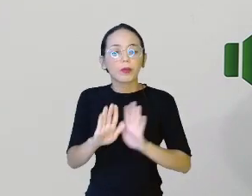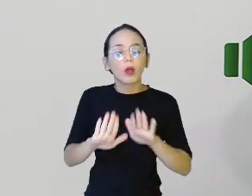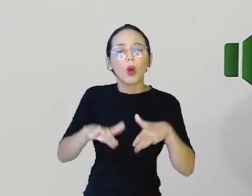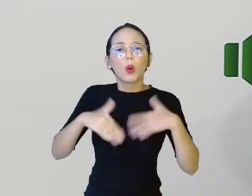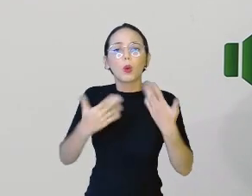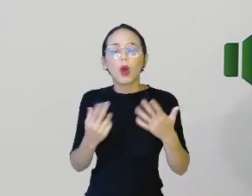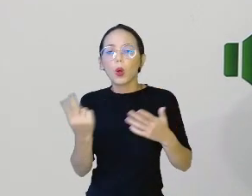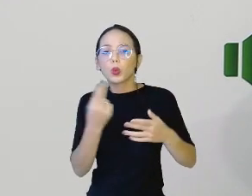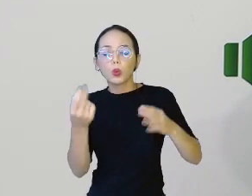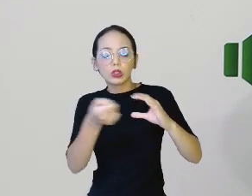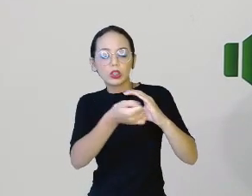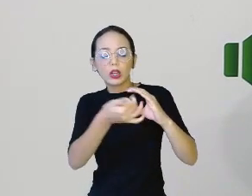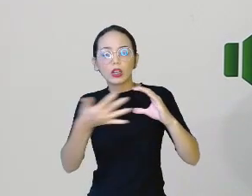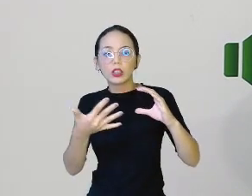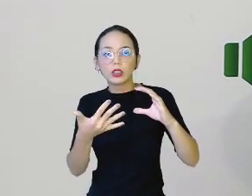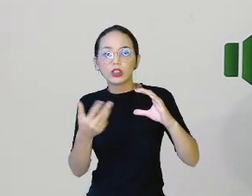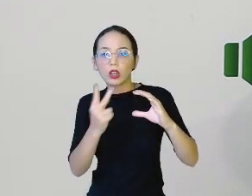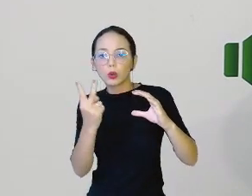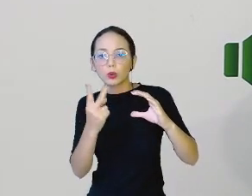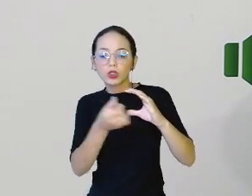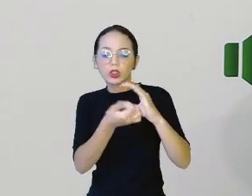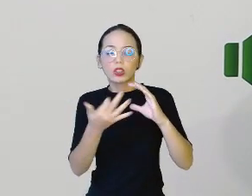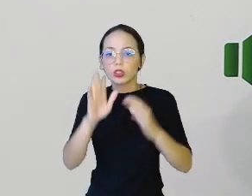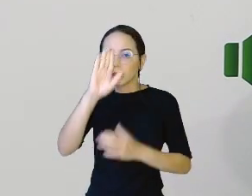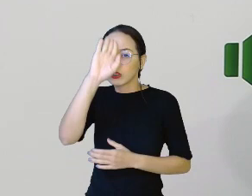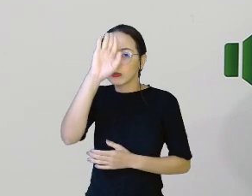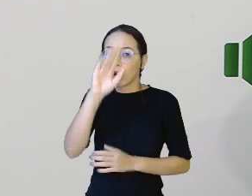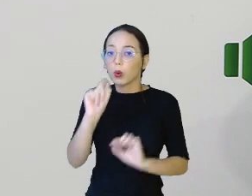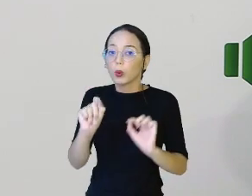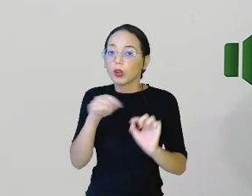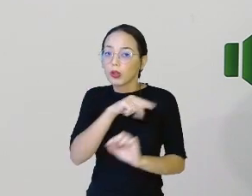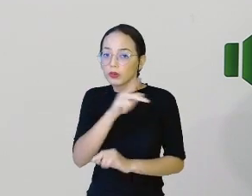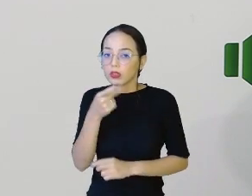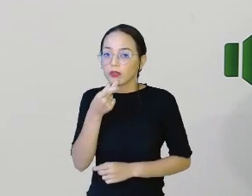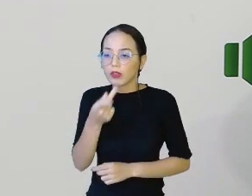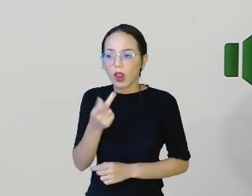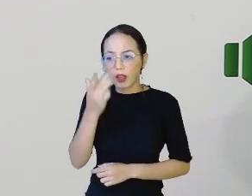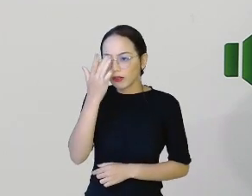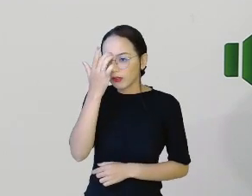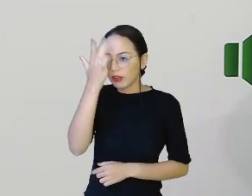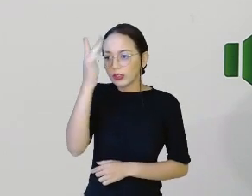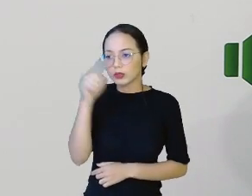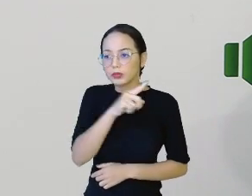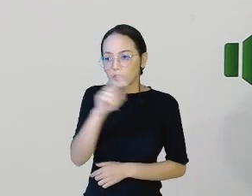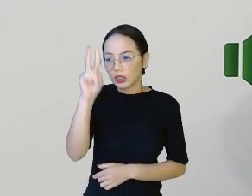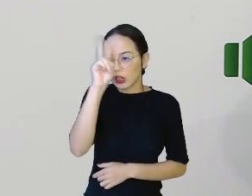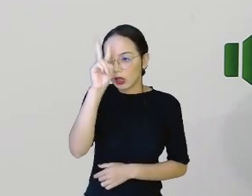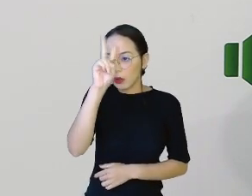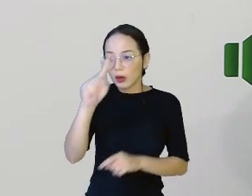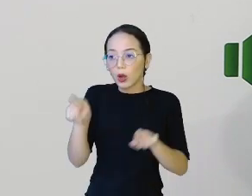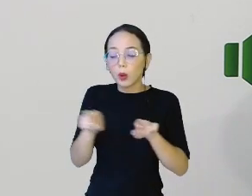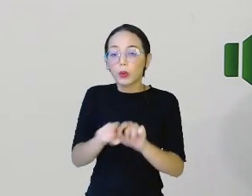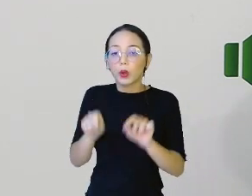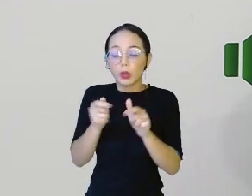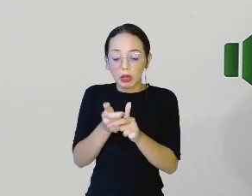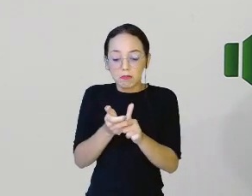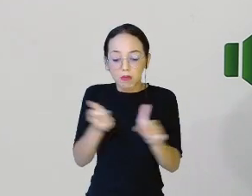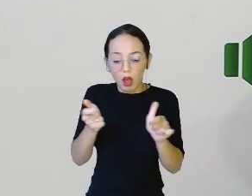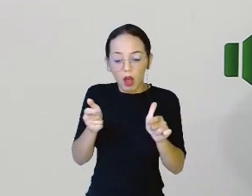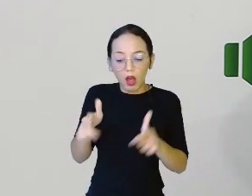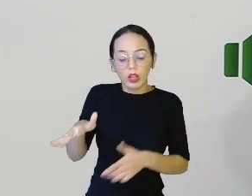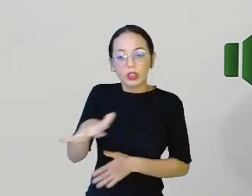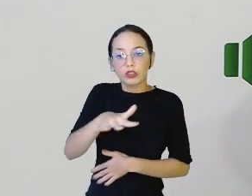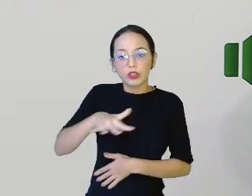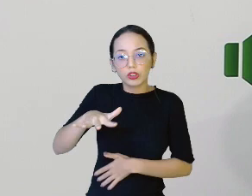os dois aspectos principais da região norte, você claramente vai dizer, muito fácil, você vai lembrar. É a maior região